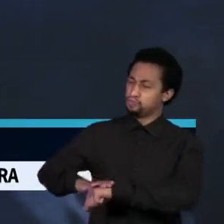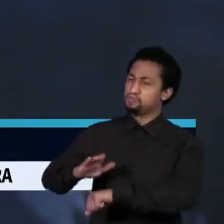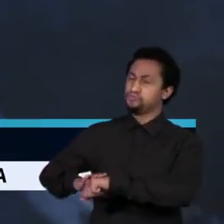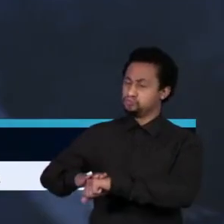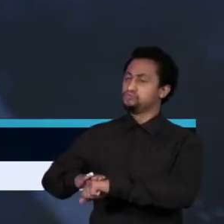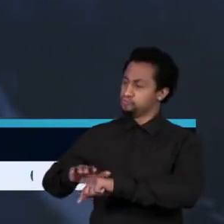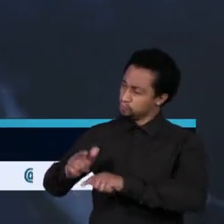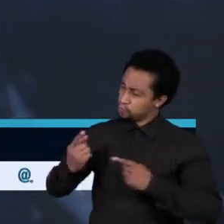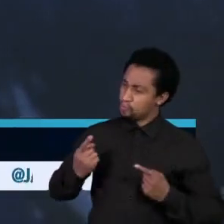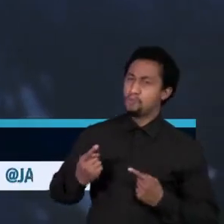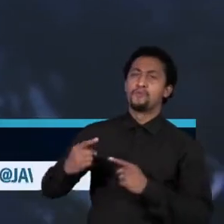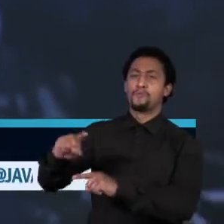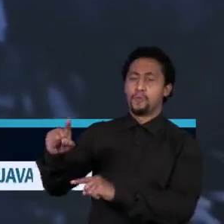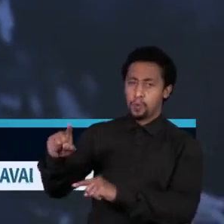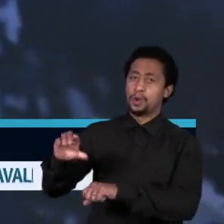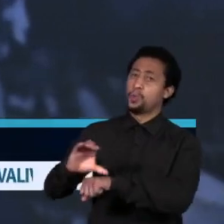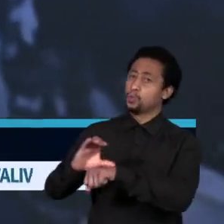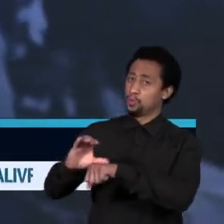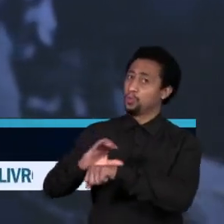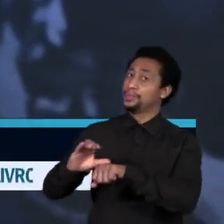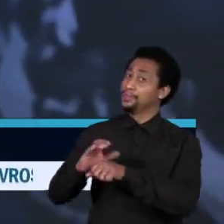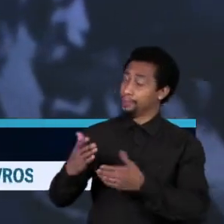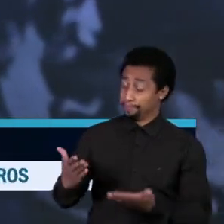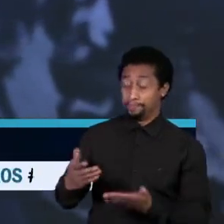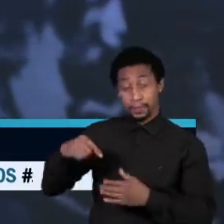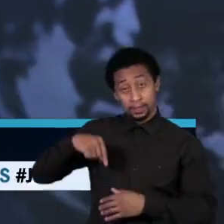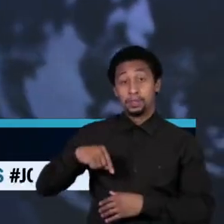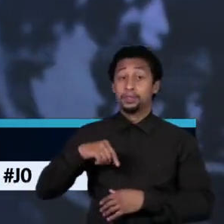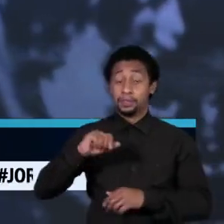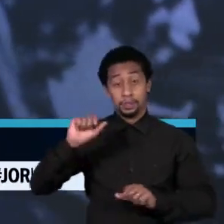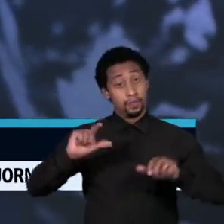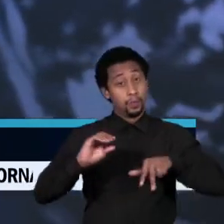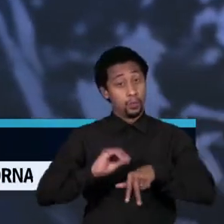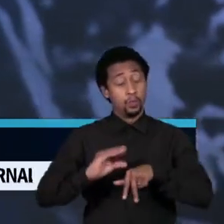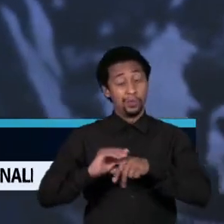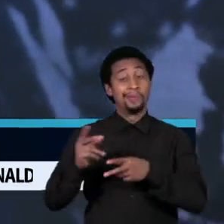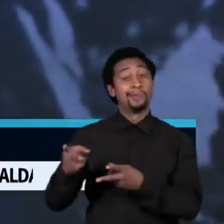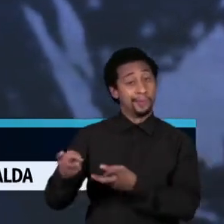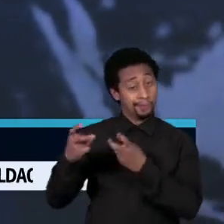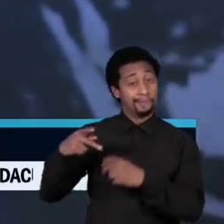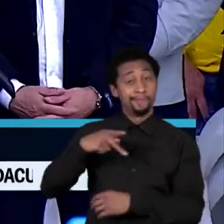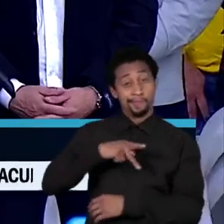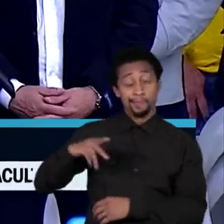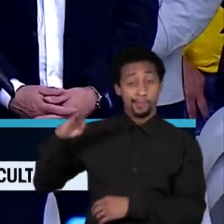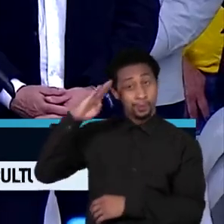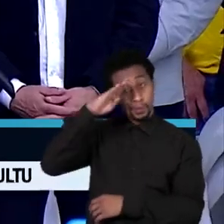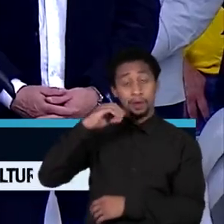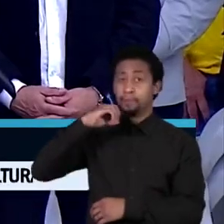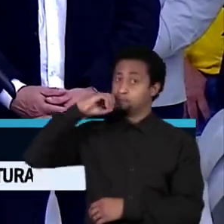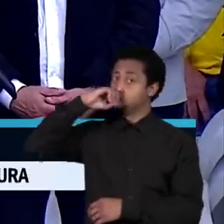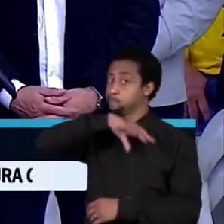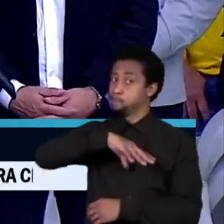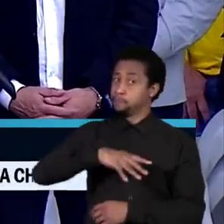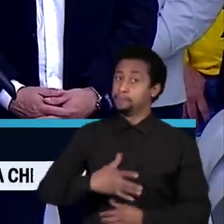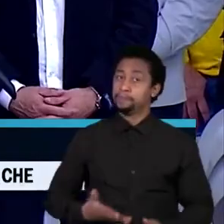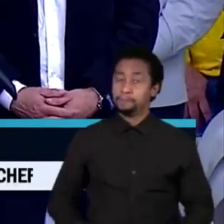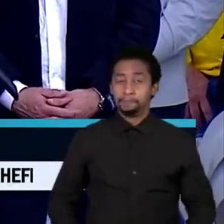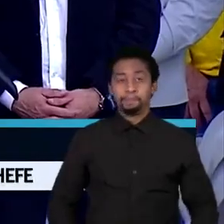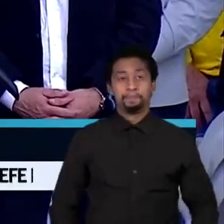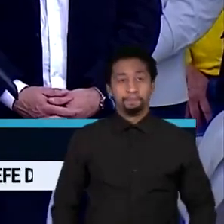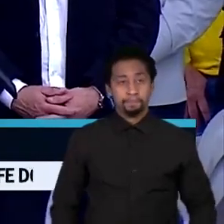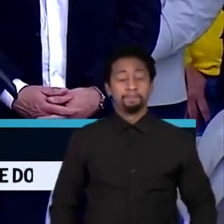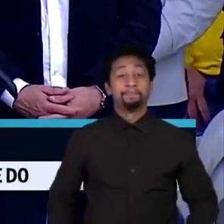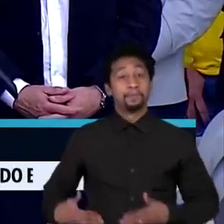o constitucionalista, ouvido pelo Jornal da Cultura, essa foi mais uma bravata do presidente da República. De uma guerra. O